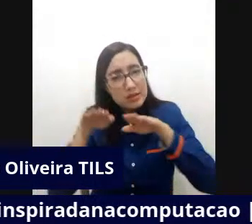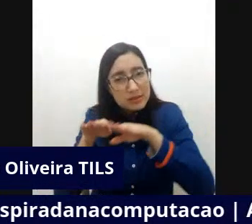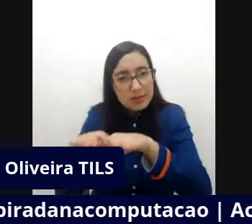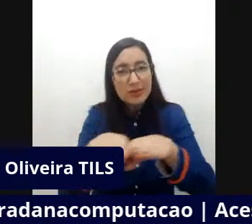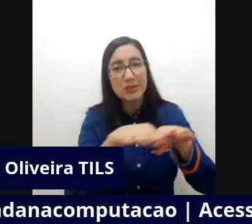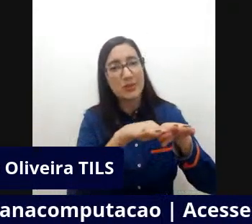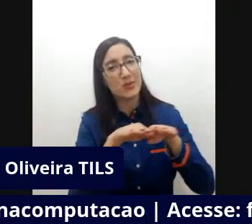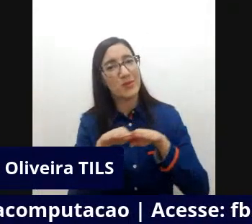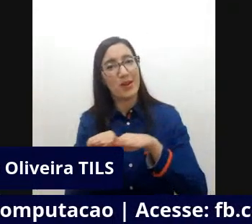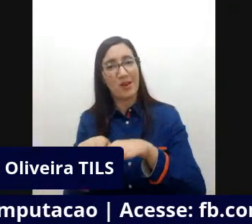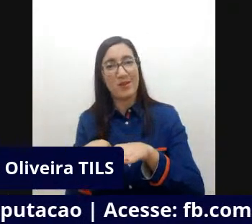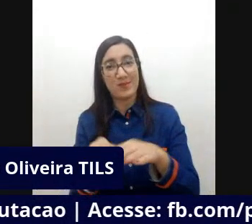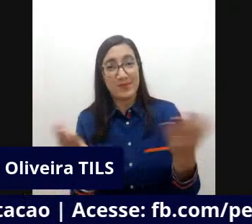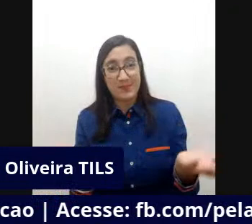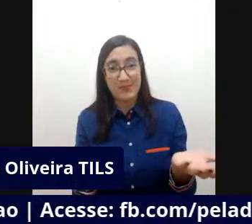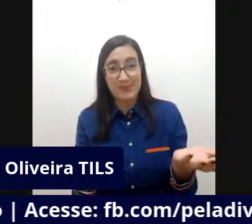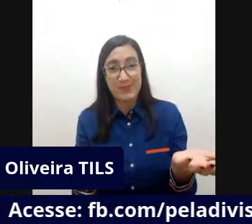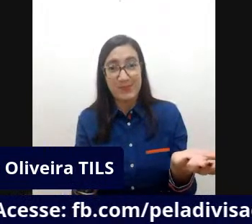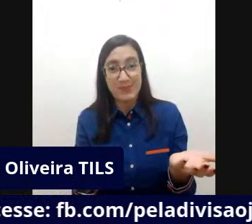Mas,